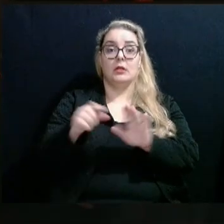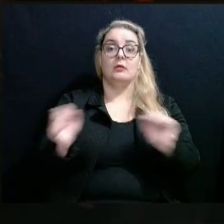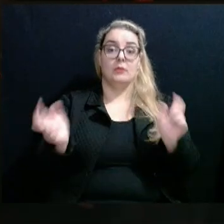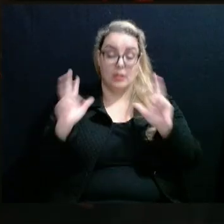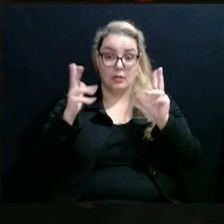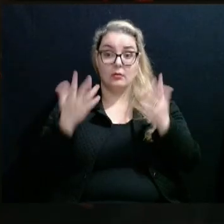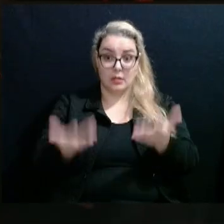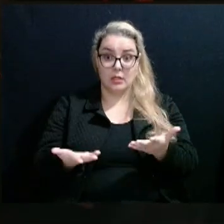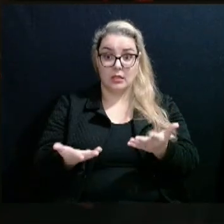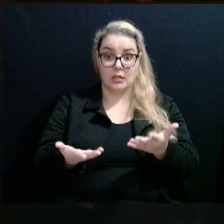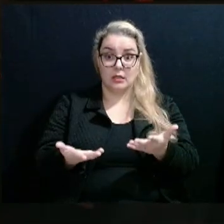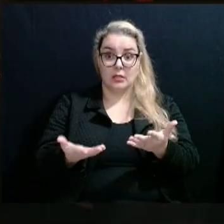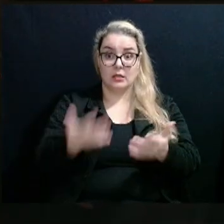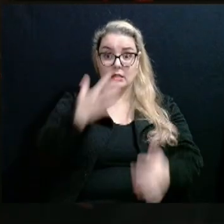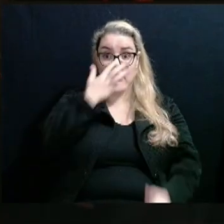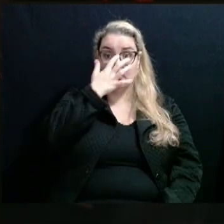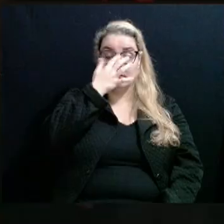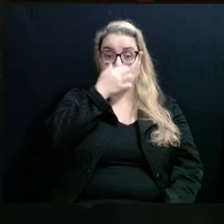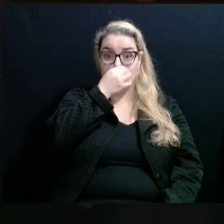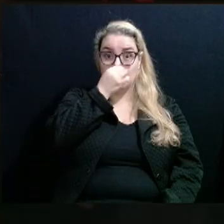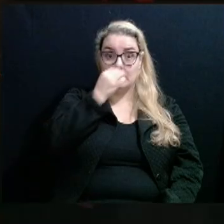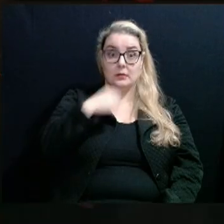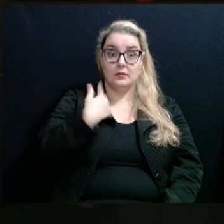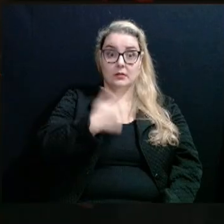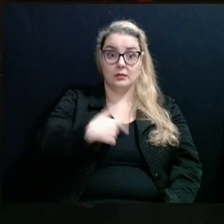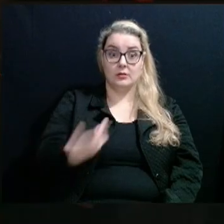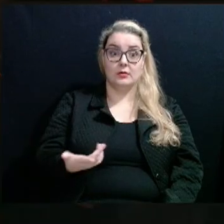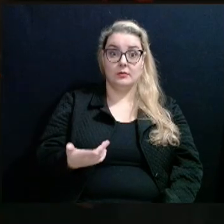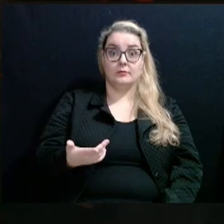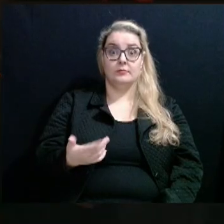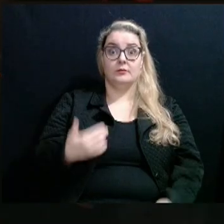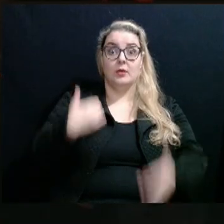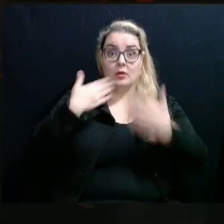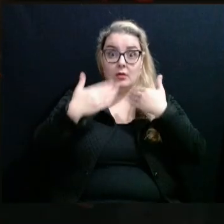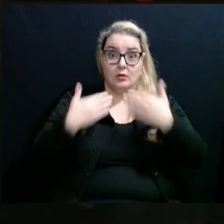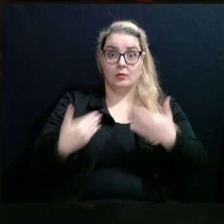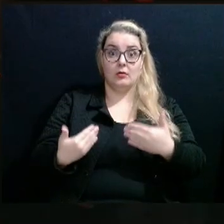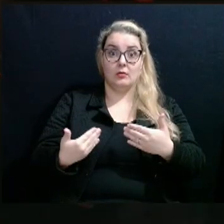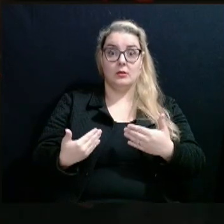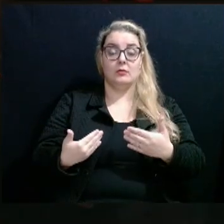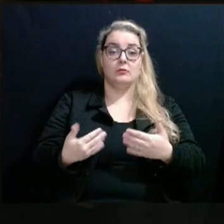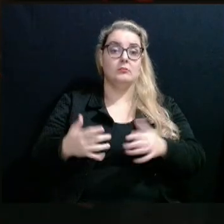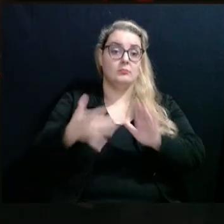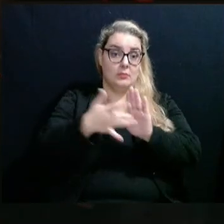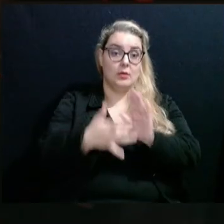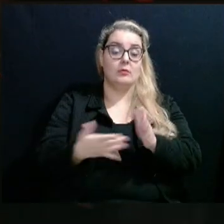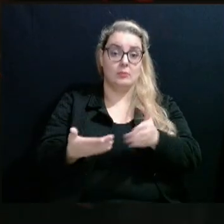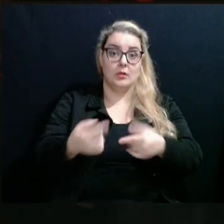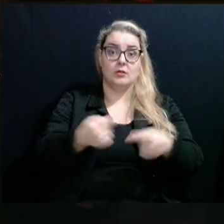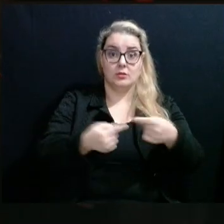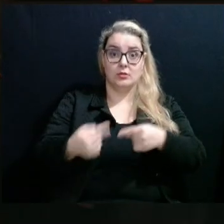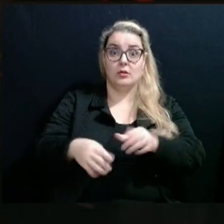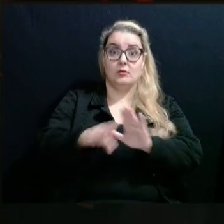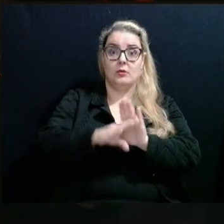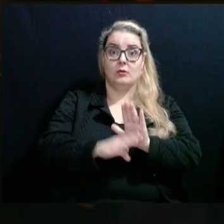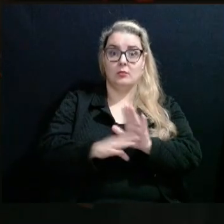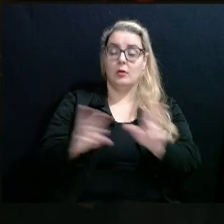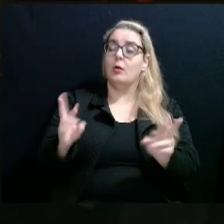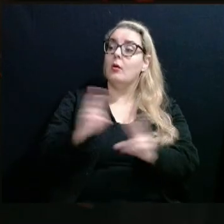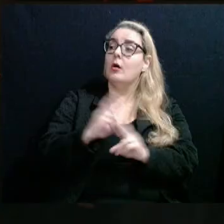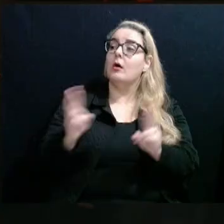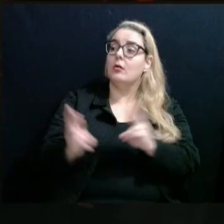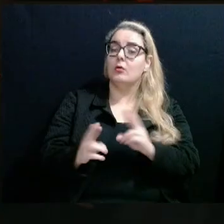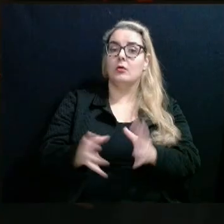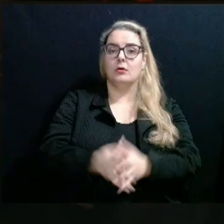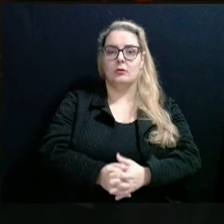que nós abordando lá, conversando com o pessoal para a gente trazer essa pauta para discussão no programa, é o relacionamento.